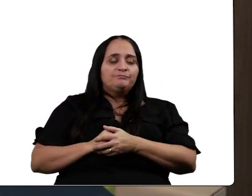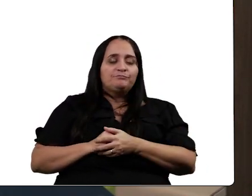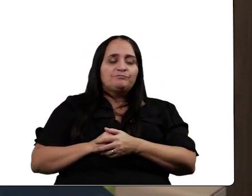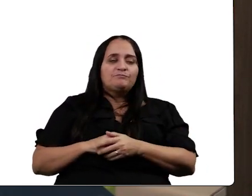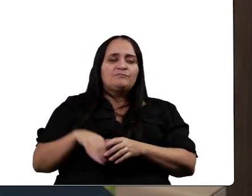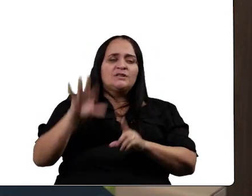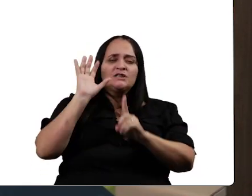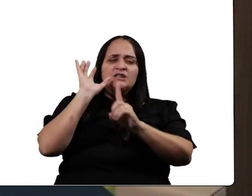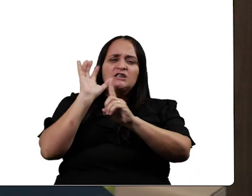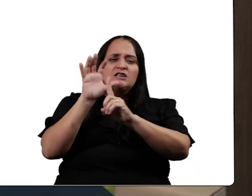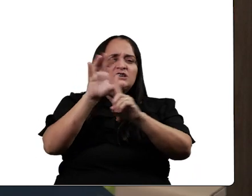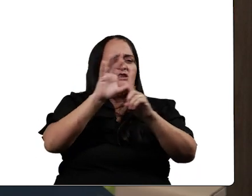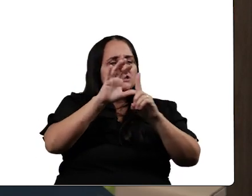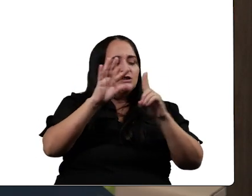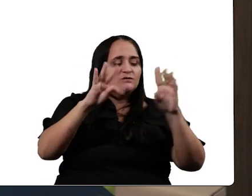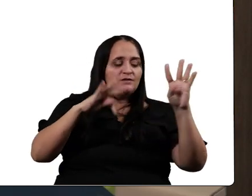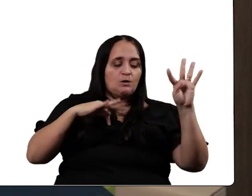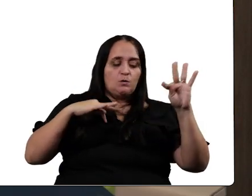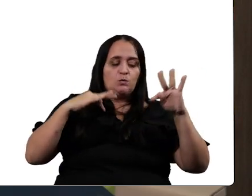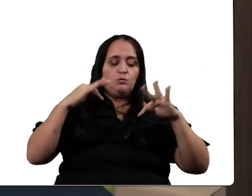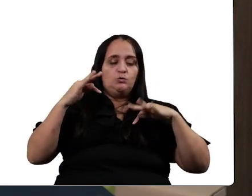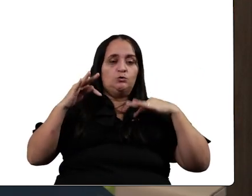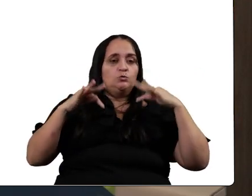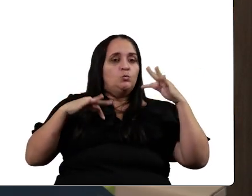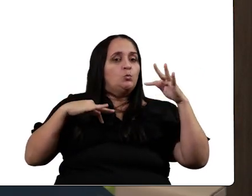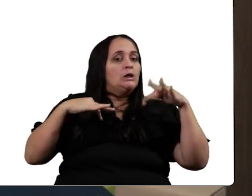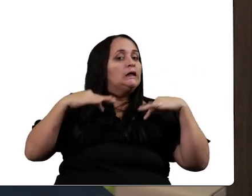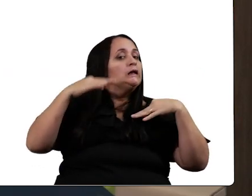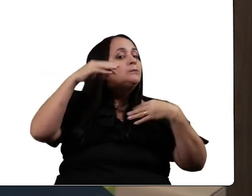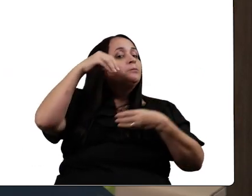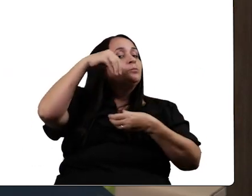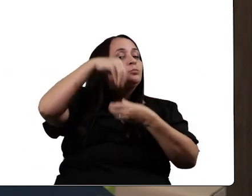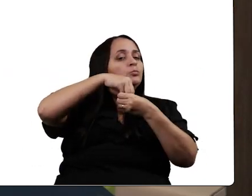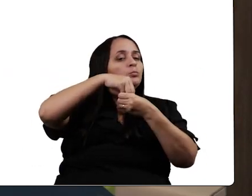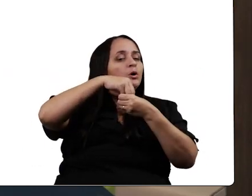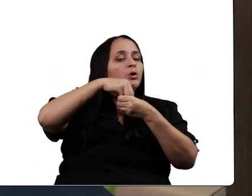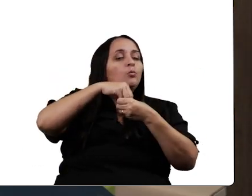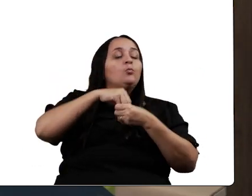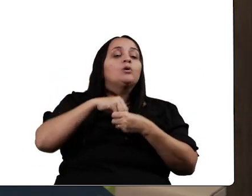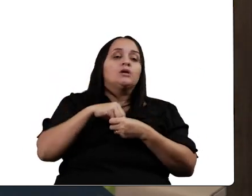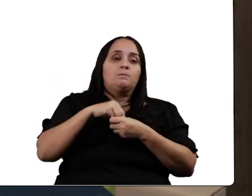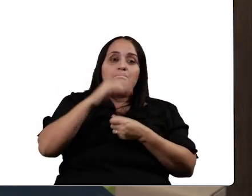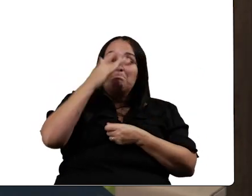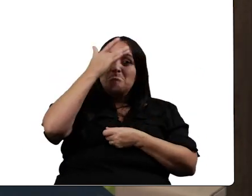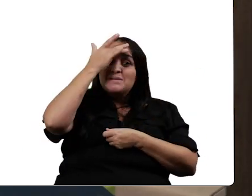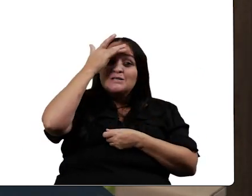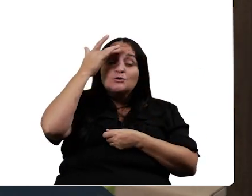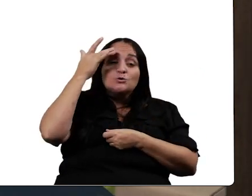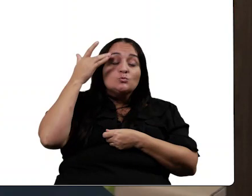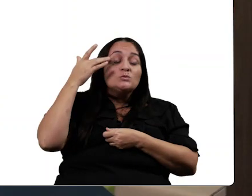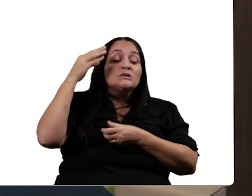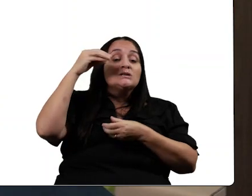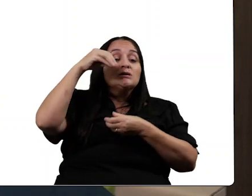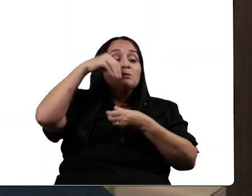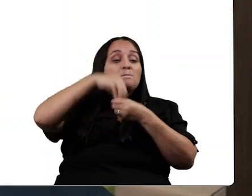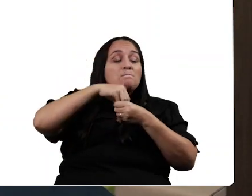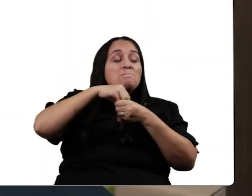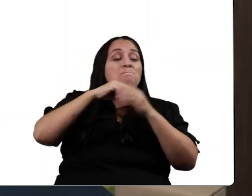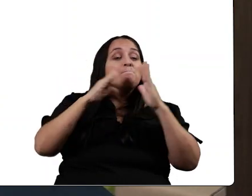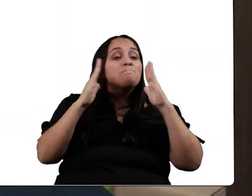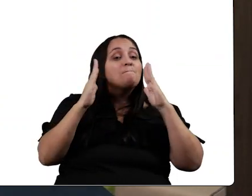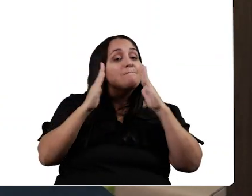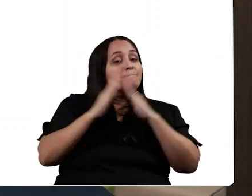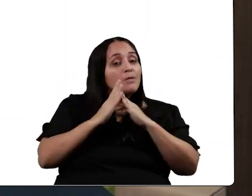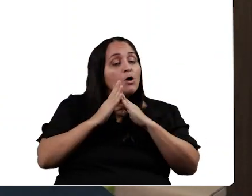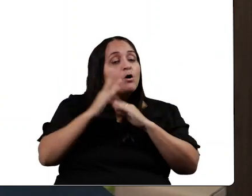Incentivar o turismo interno. O que é turismo interno? É que as pessoas que moram no país visitem